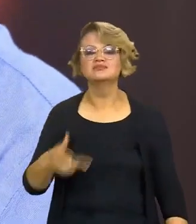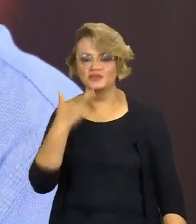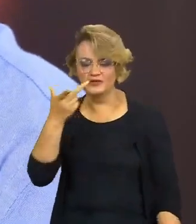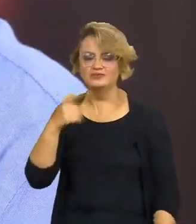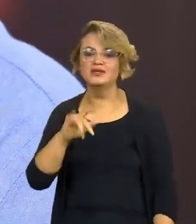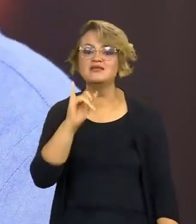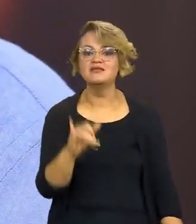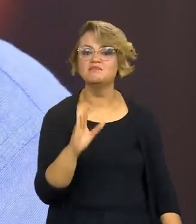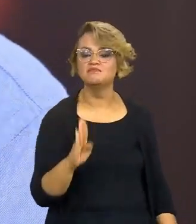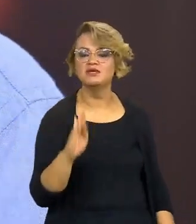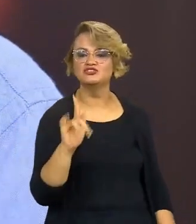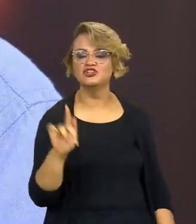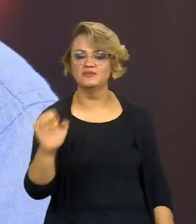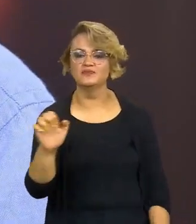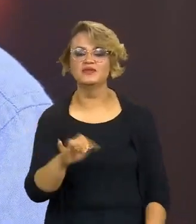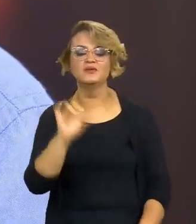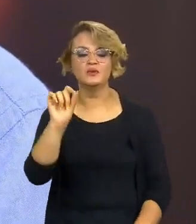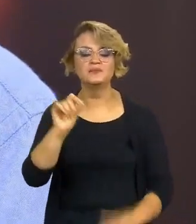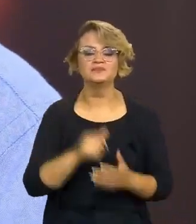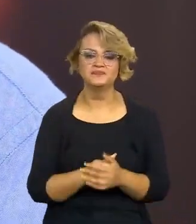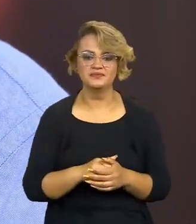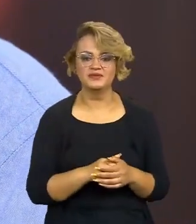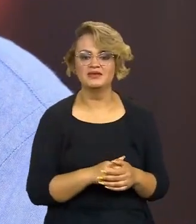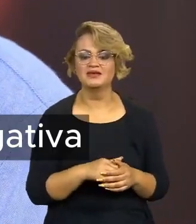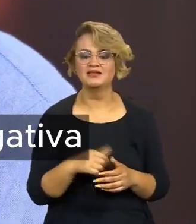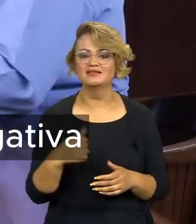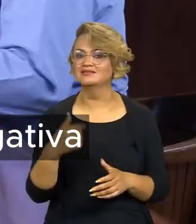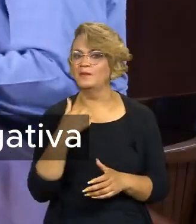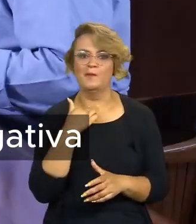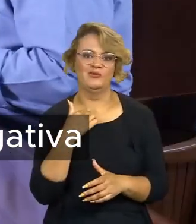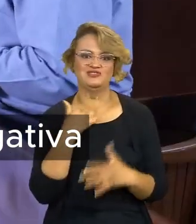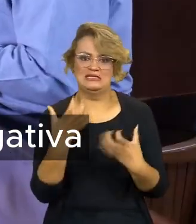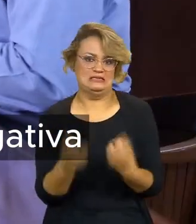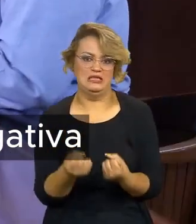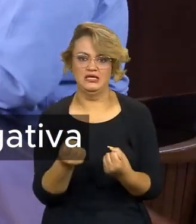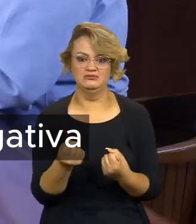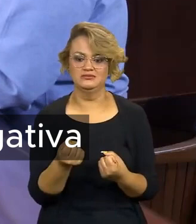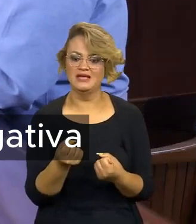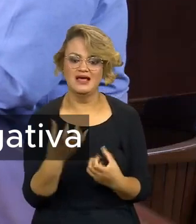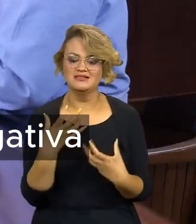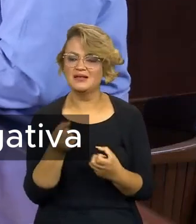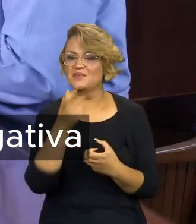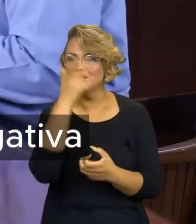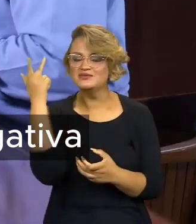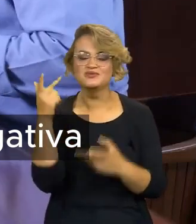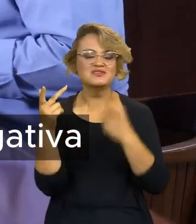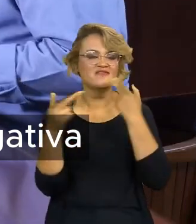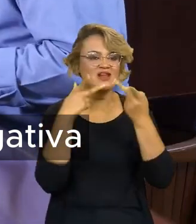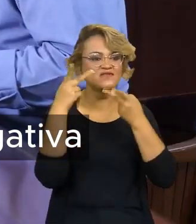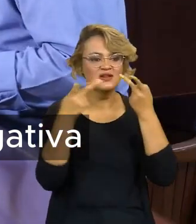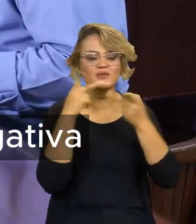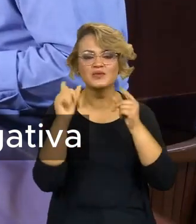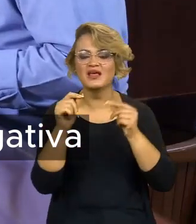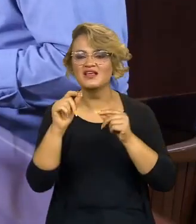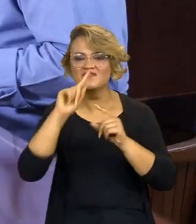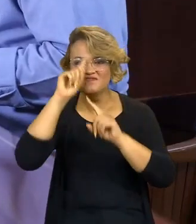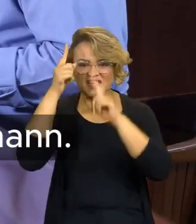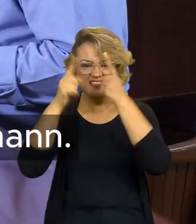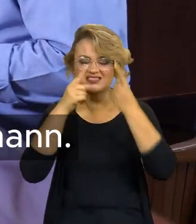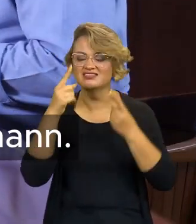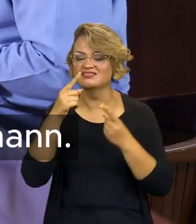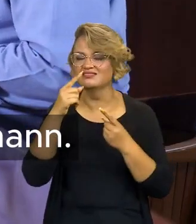primeiro é o seguinte não é não é aceitável sabe as pessoas tentarem criar uma imagem negativa